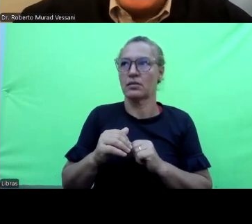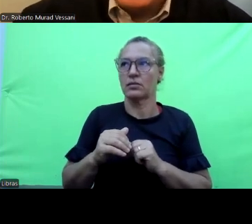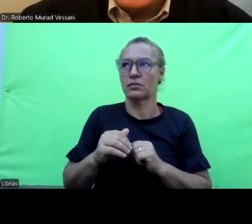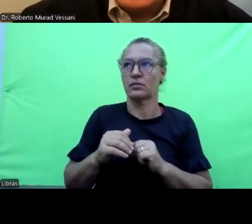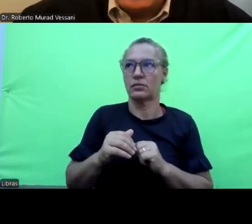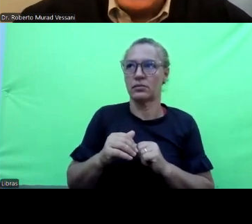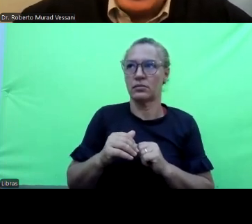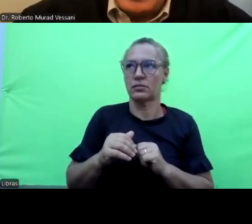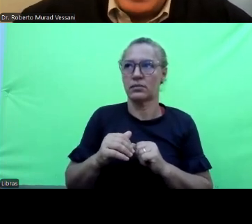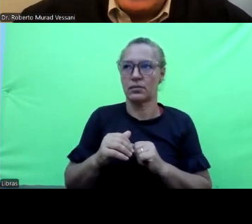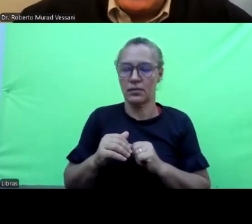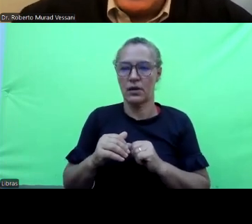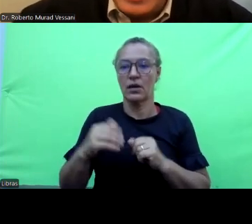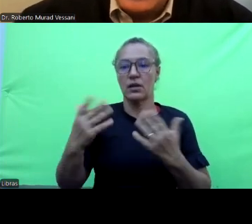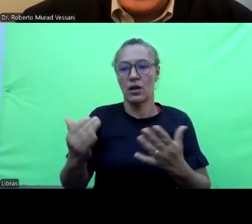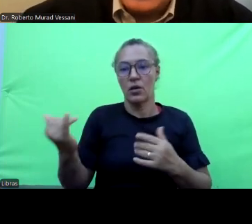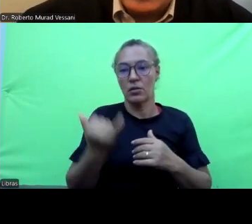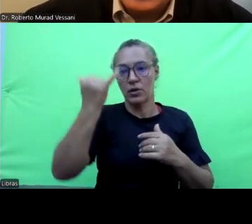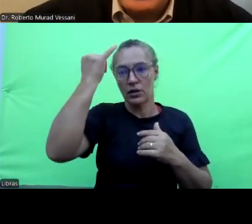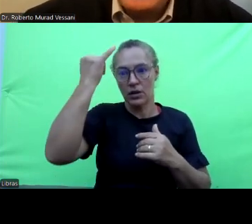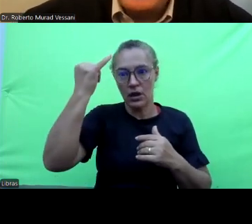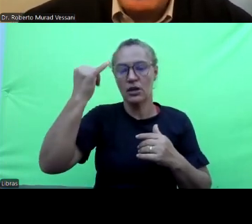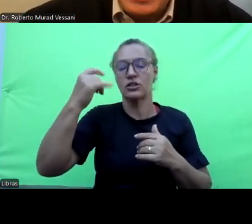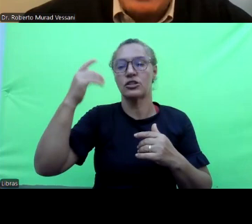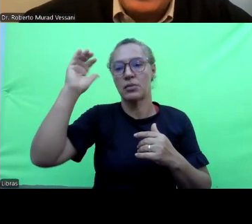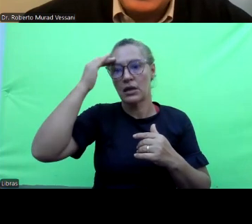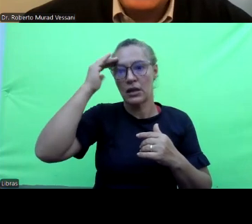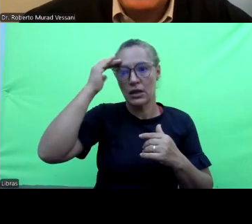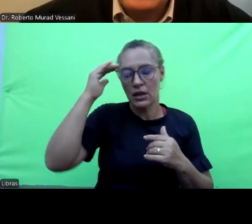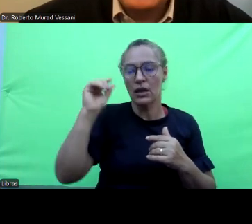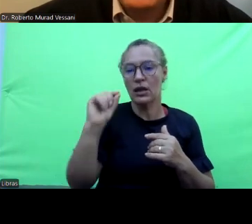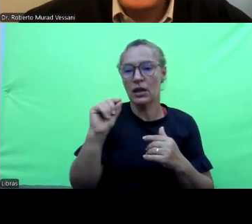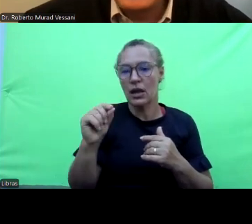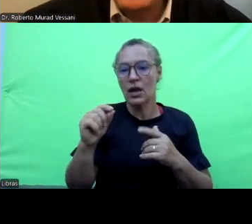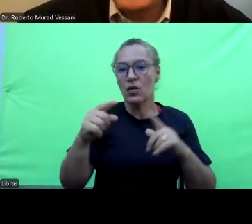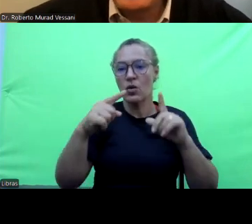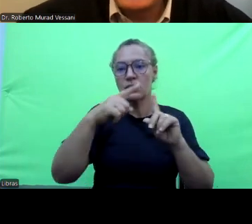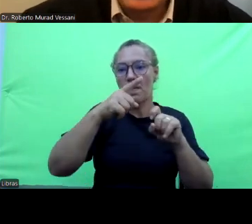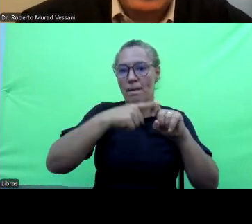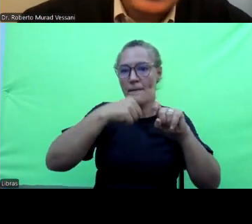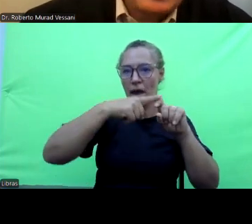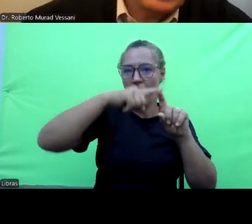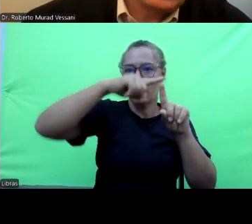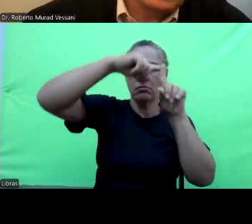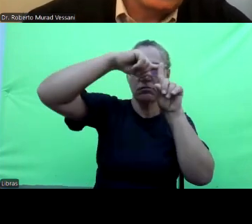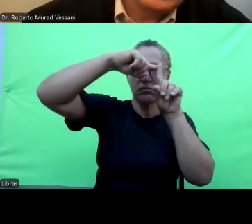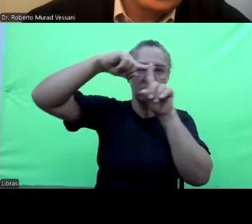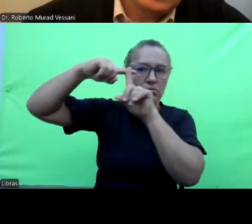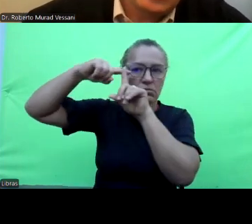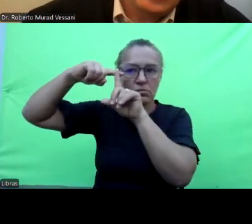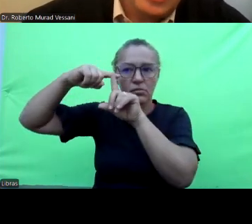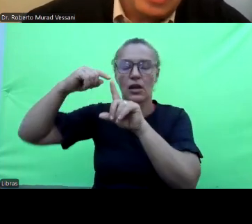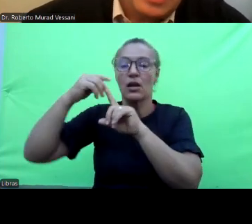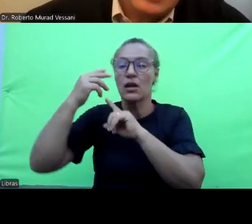que as medidas com esses aparelhos diferentes, elas não são intercambiáveis. Então, às vezes, um paciente mede a pressão, por exemplo, no tonômetro